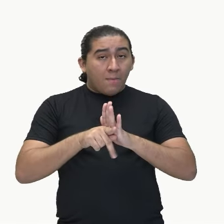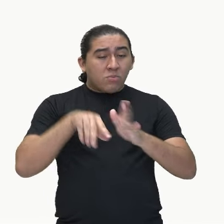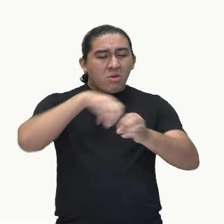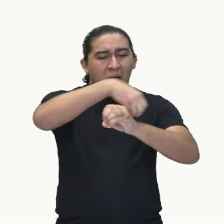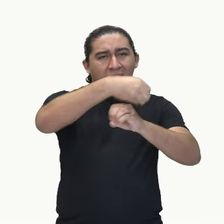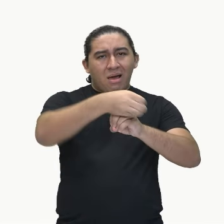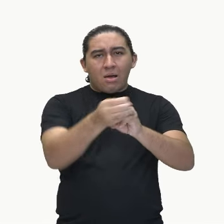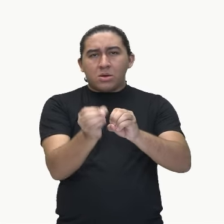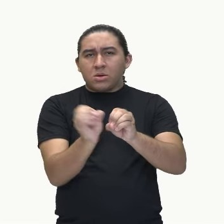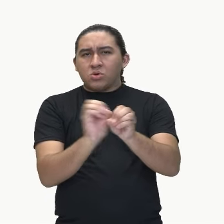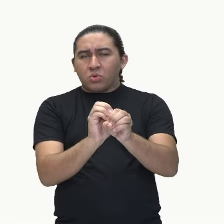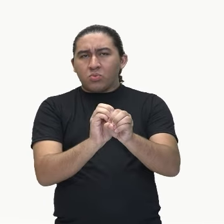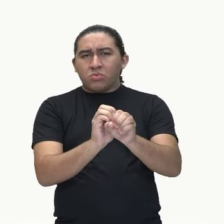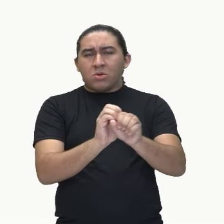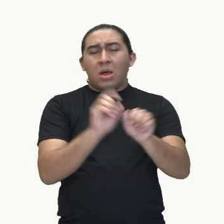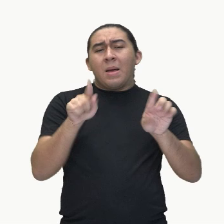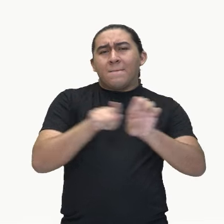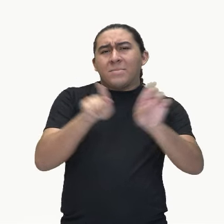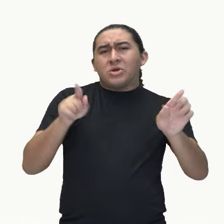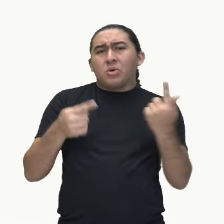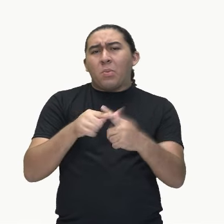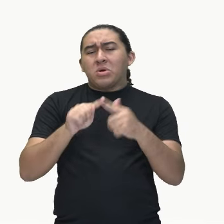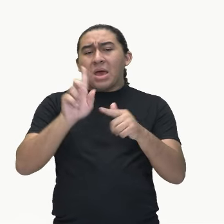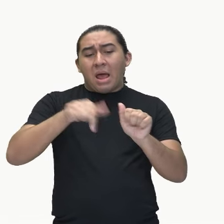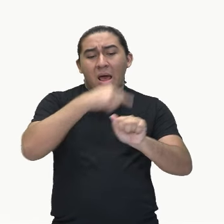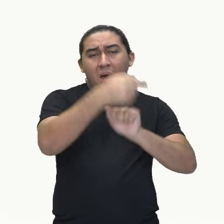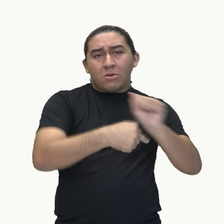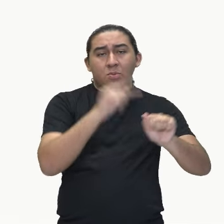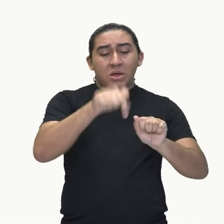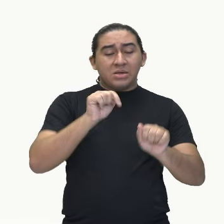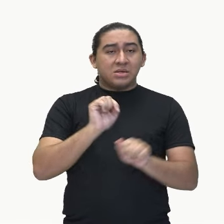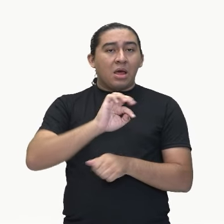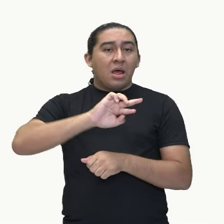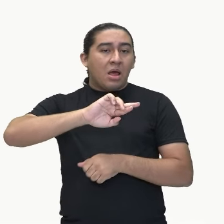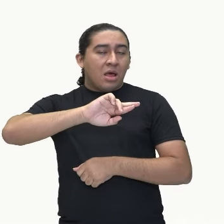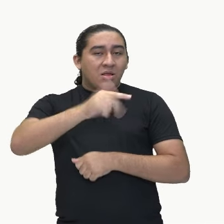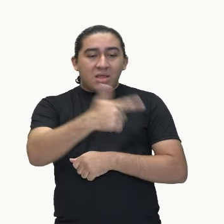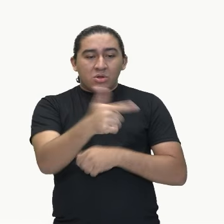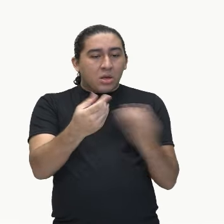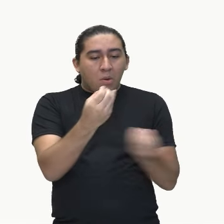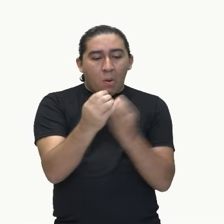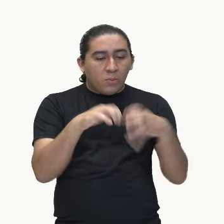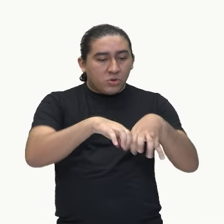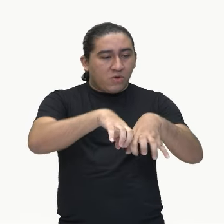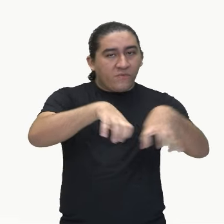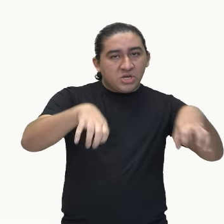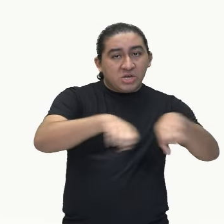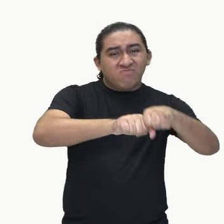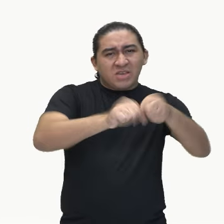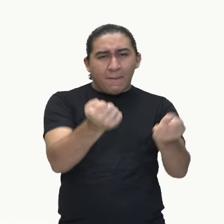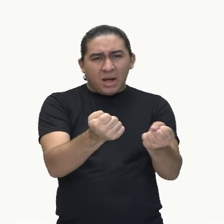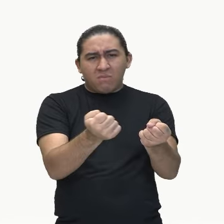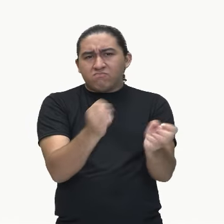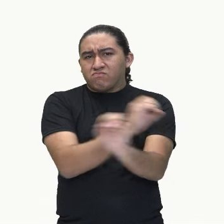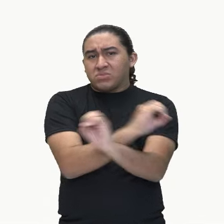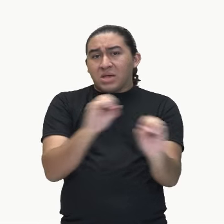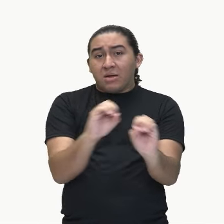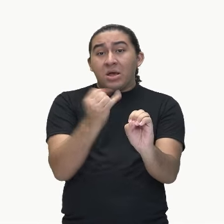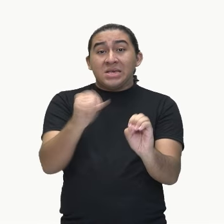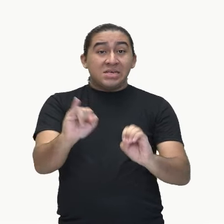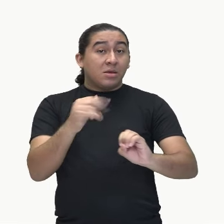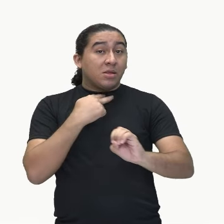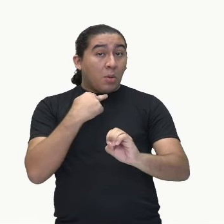os átomos? Né? A ideia é que o átomo não pode ser dividido. Como o átomo não poderia